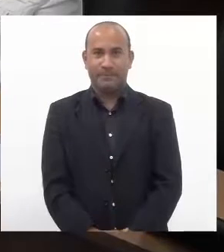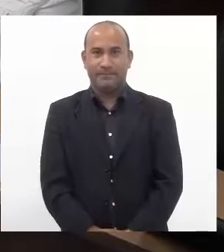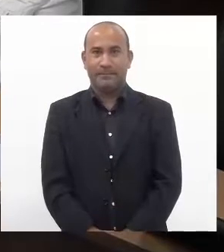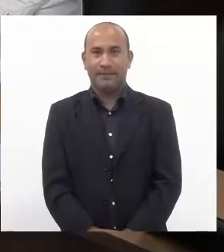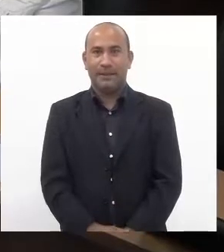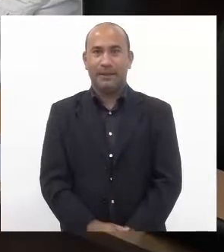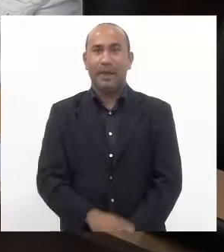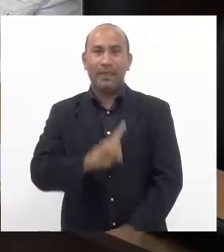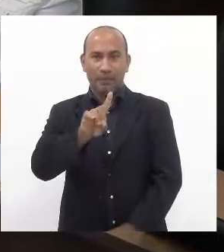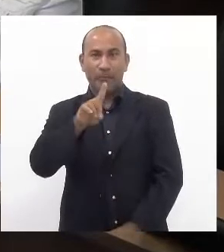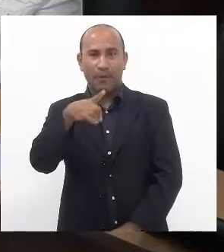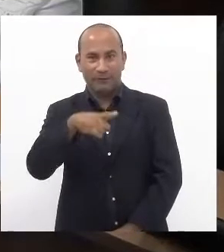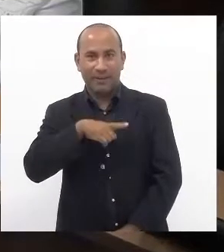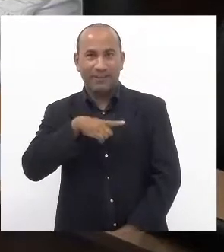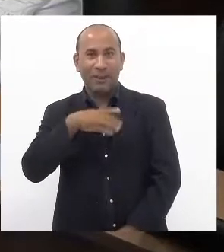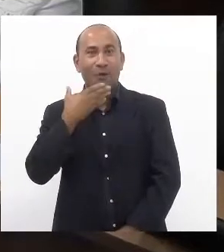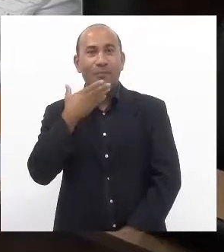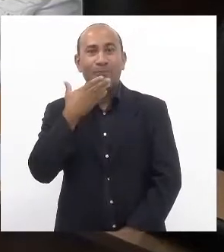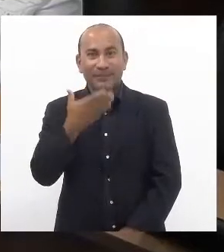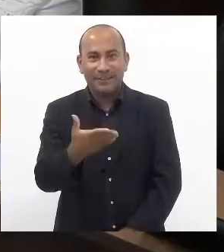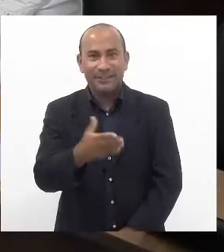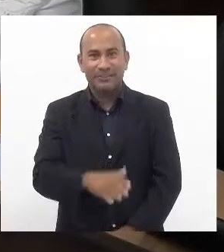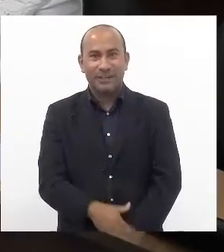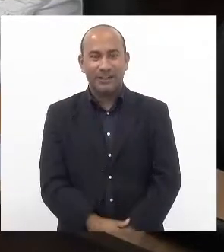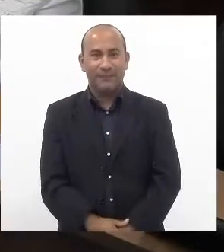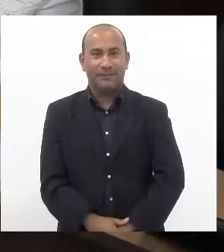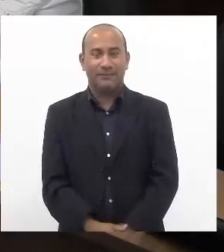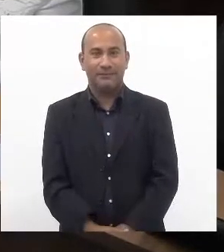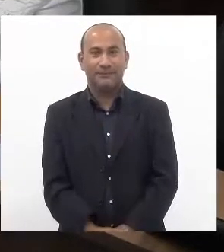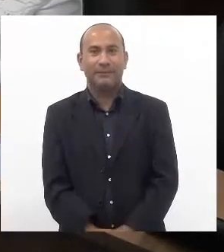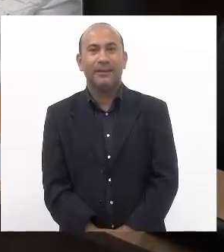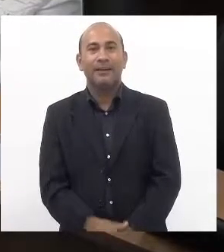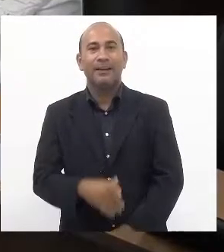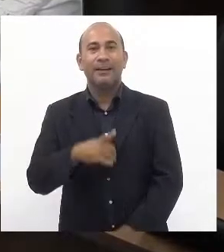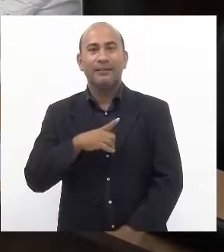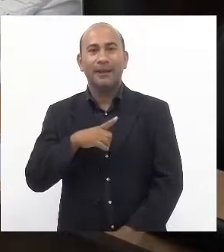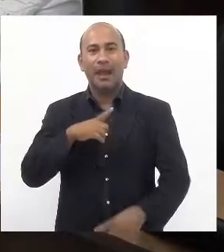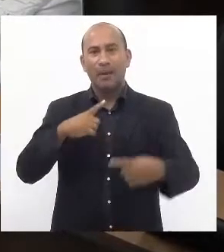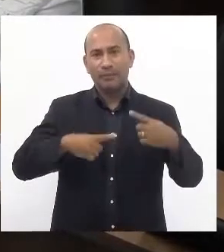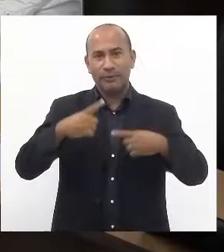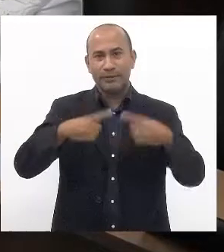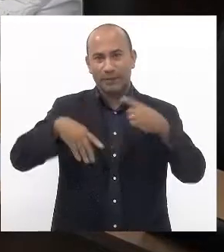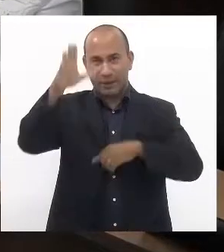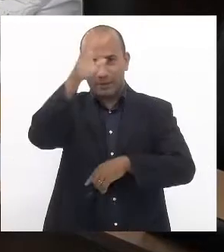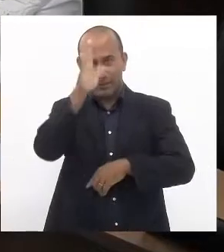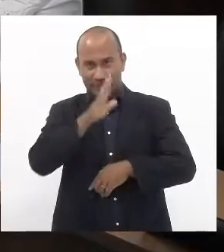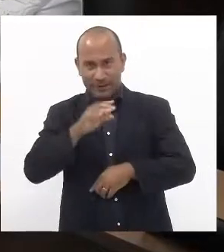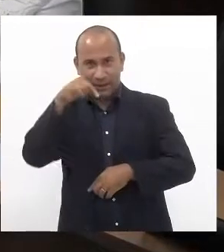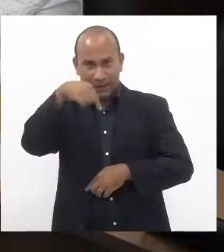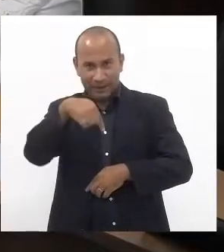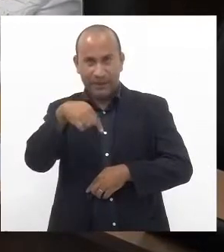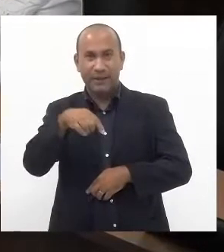Depois vão ter oportunidade de falar aqui de quantos libaneses tem na política brasileira e daqui do Estado, né?